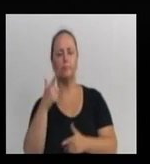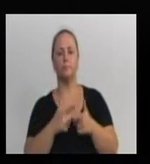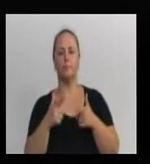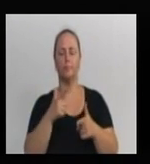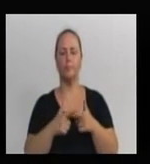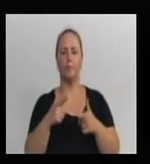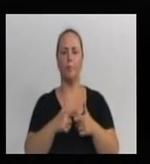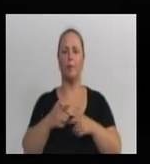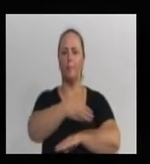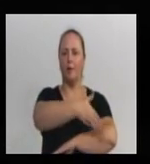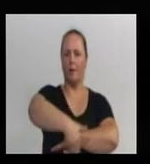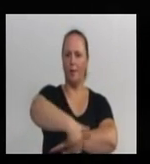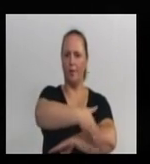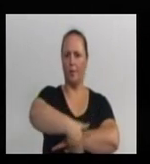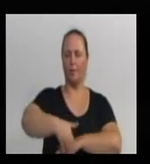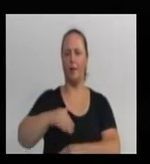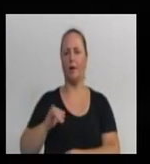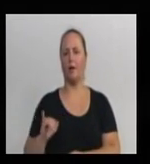rua